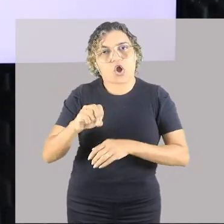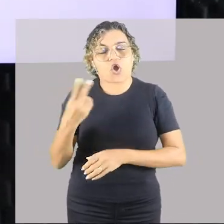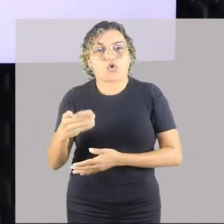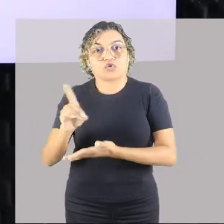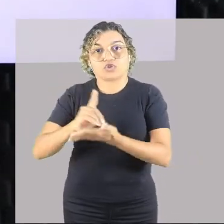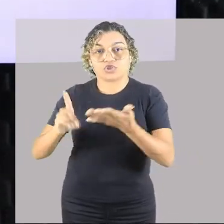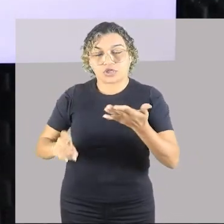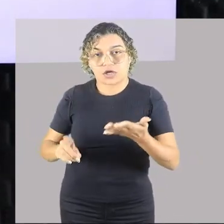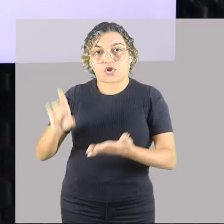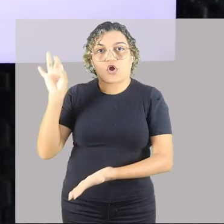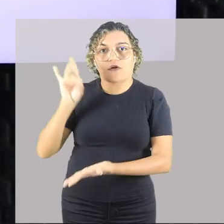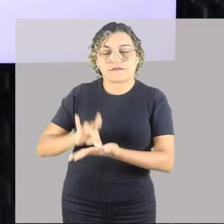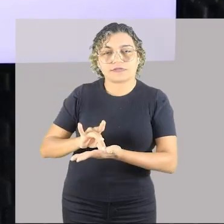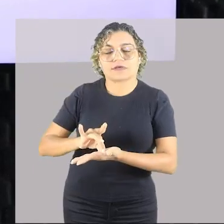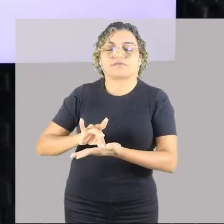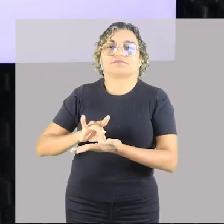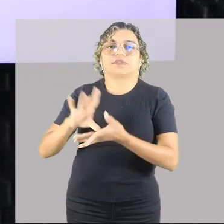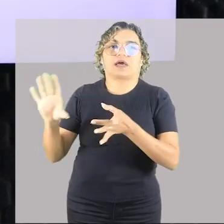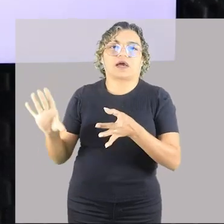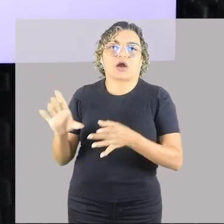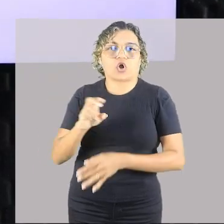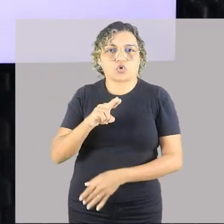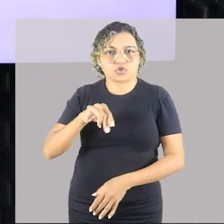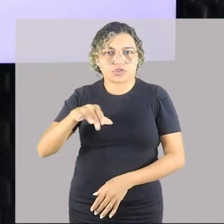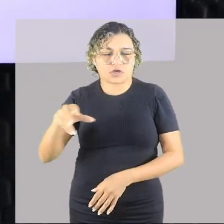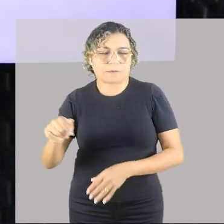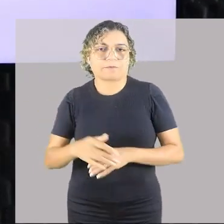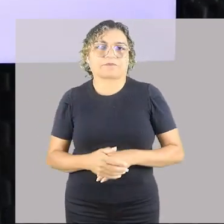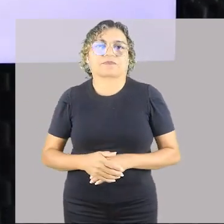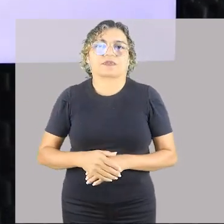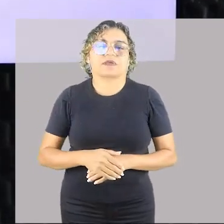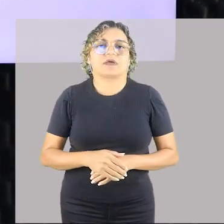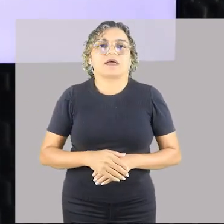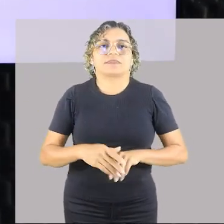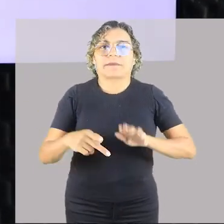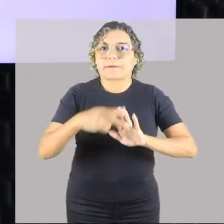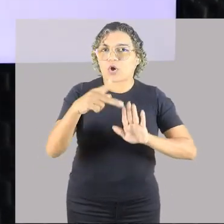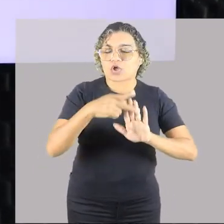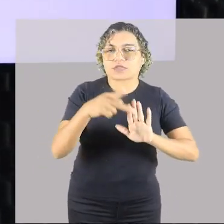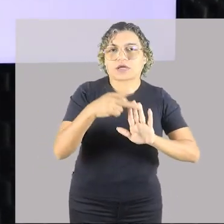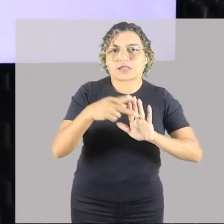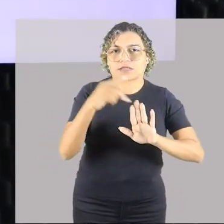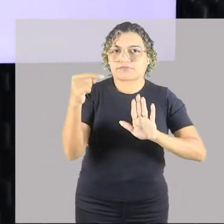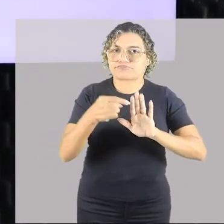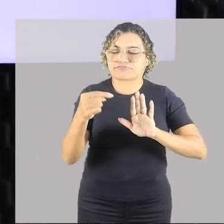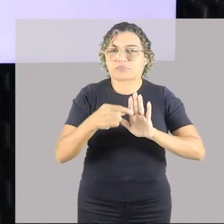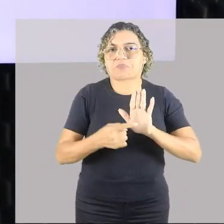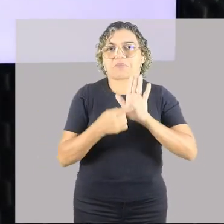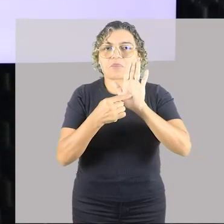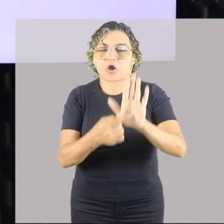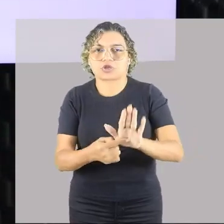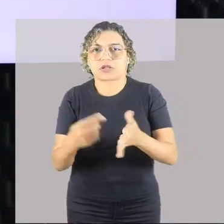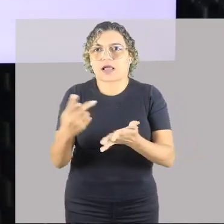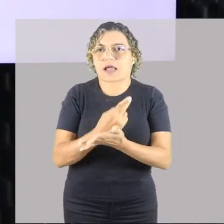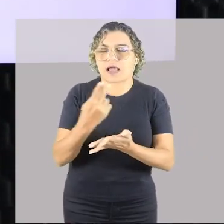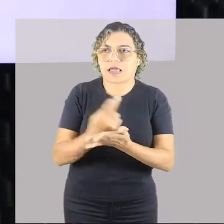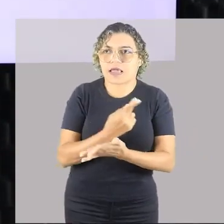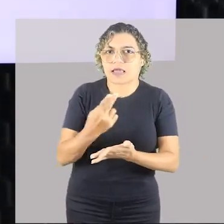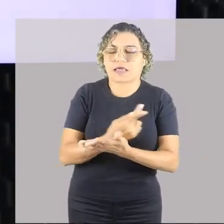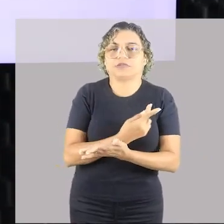ou no Diário Oficial da União. Na portaria não serão consignados os ilícitos dispositivos